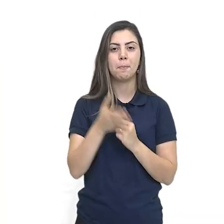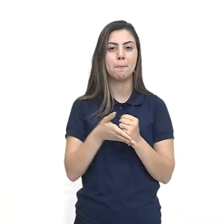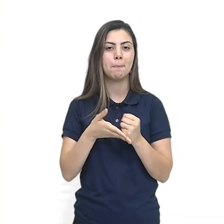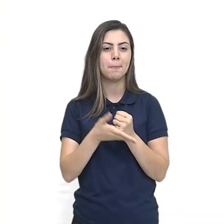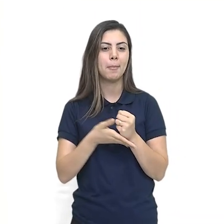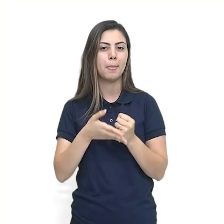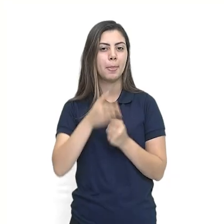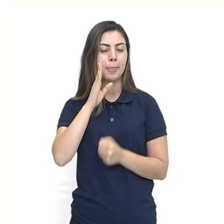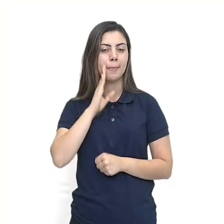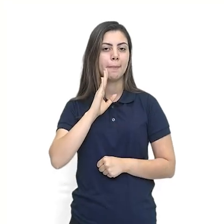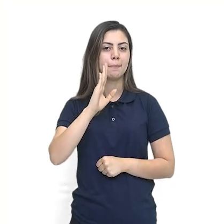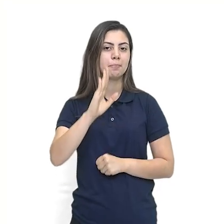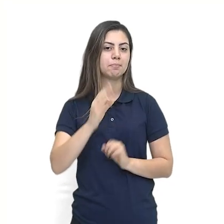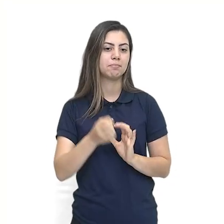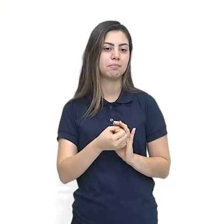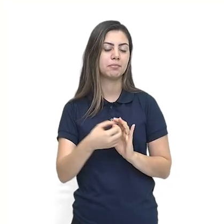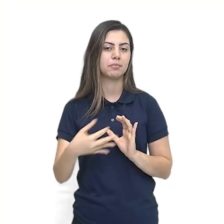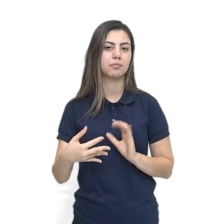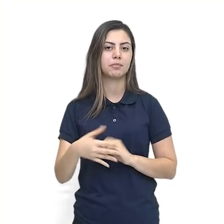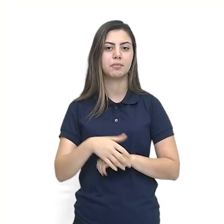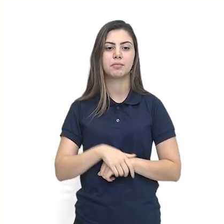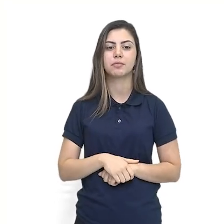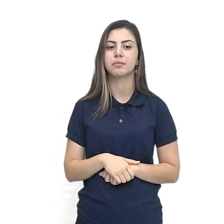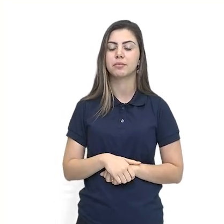As ideias